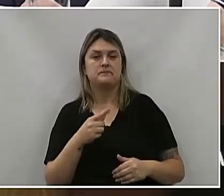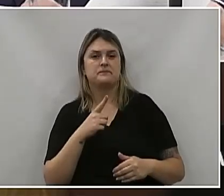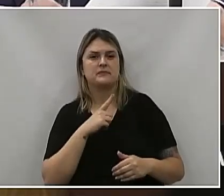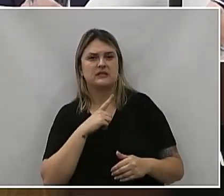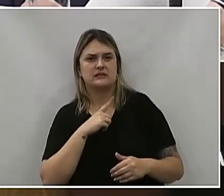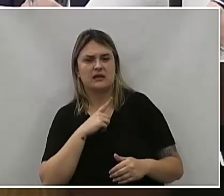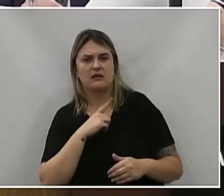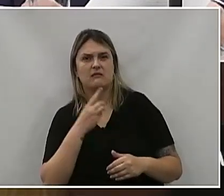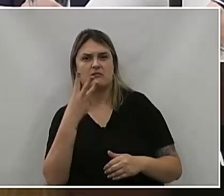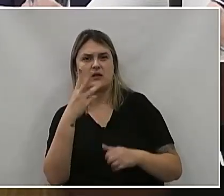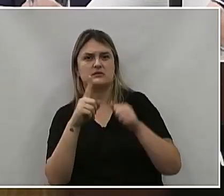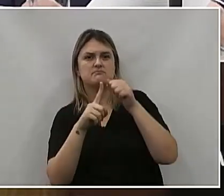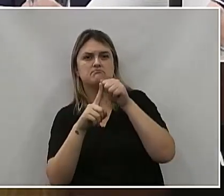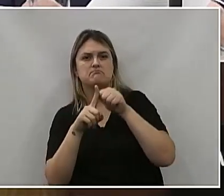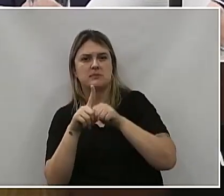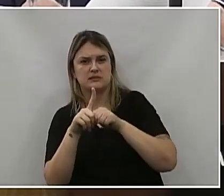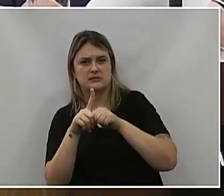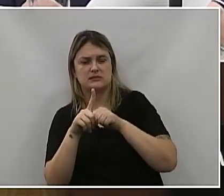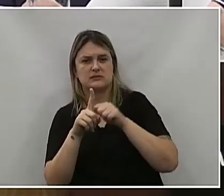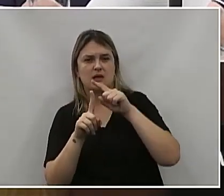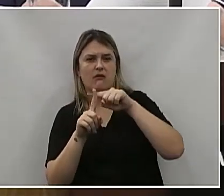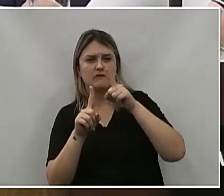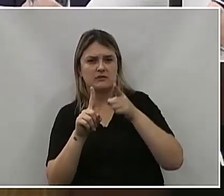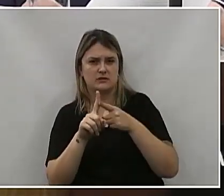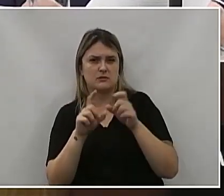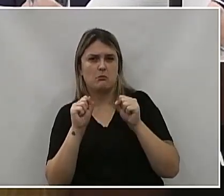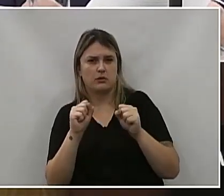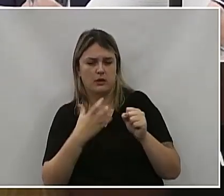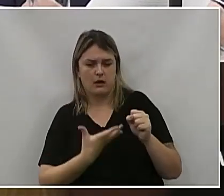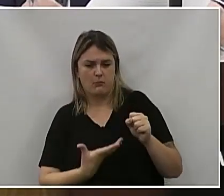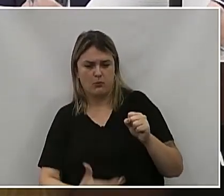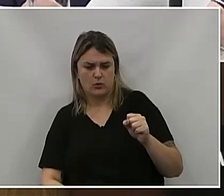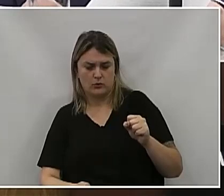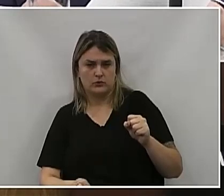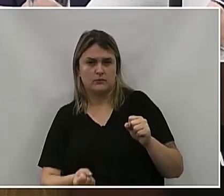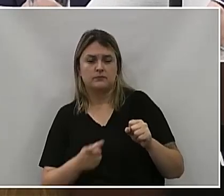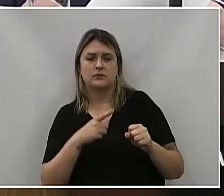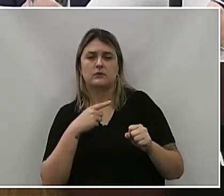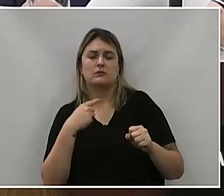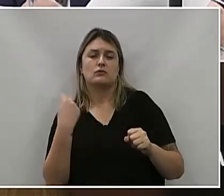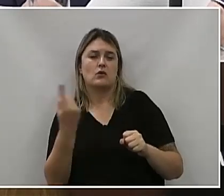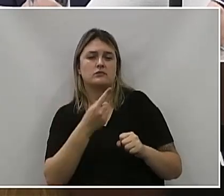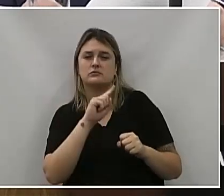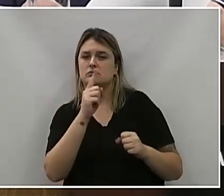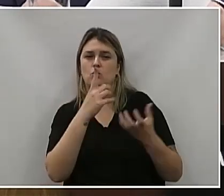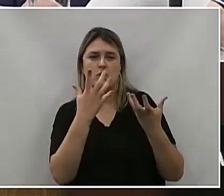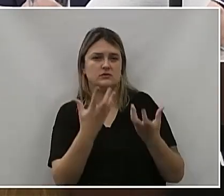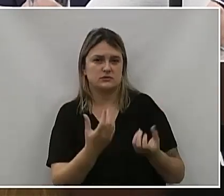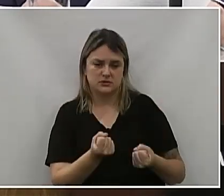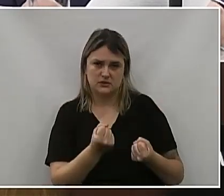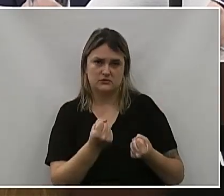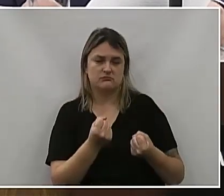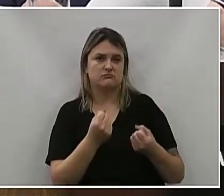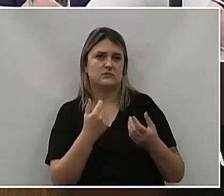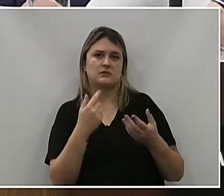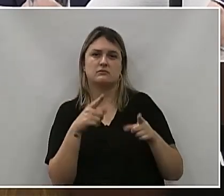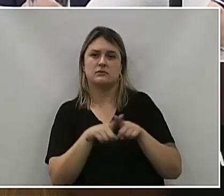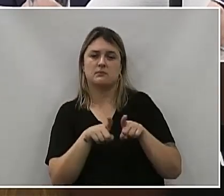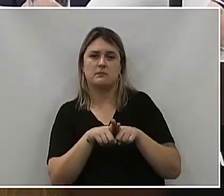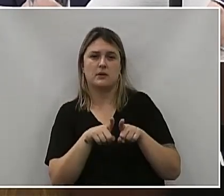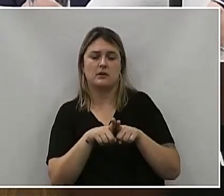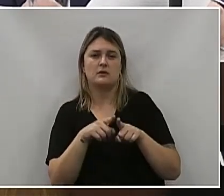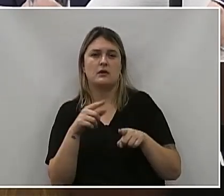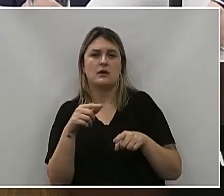de 3 meses, visto que está fundamentada no artigo de que não haveria como imputar direitos fundamentais ao